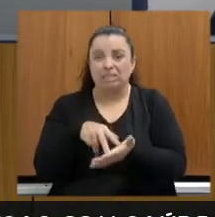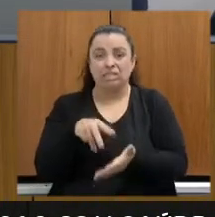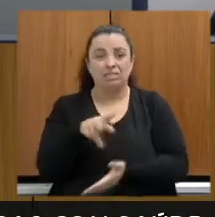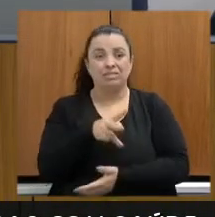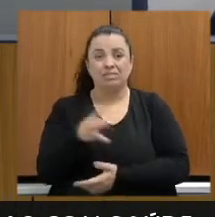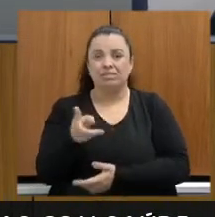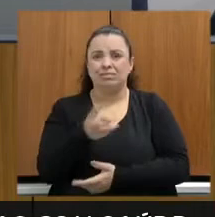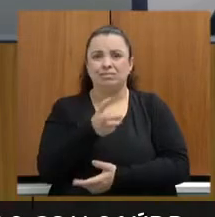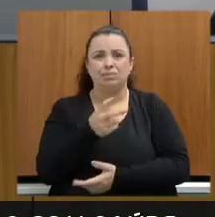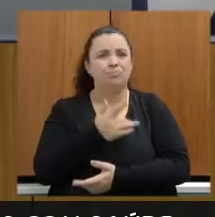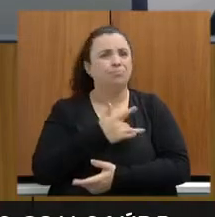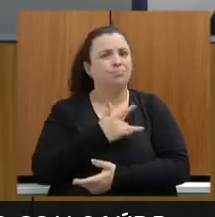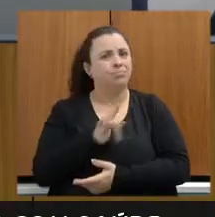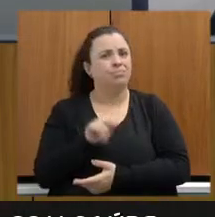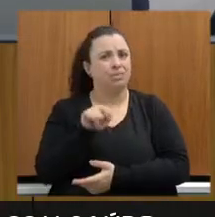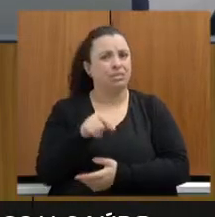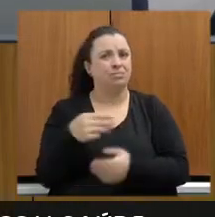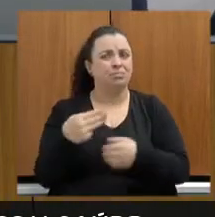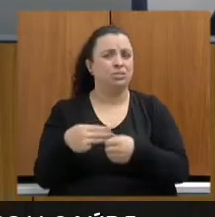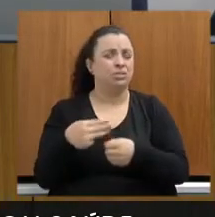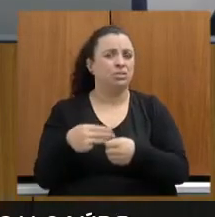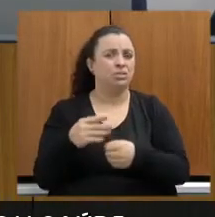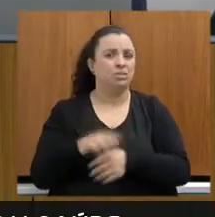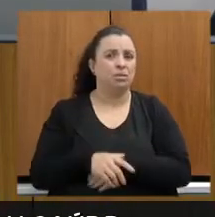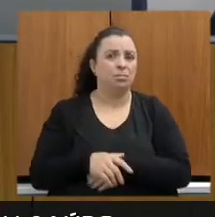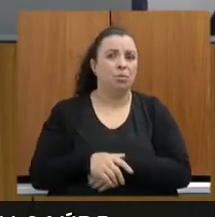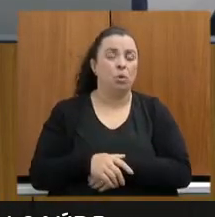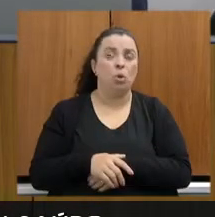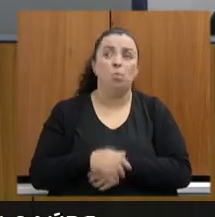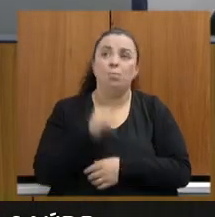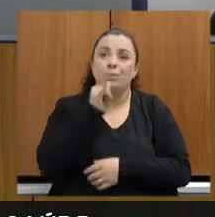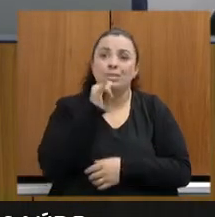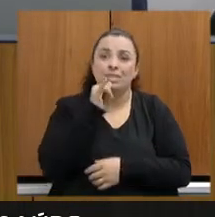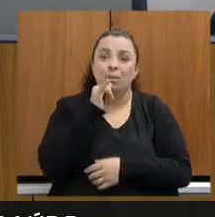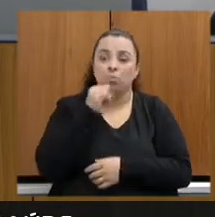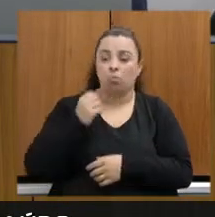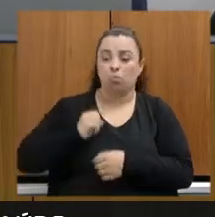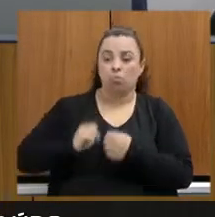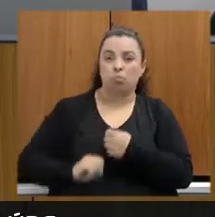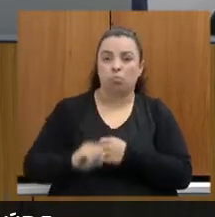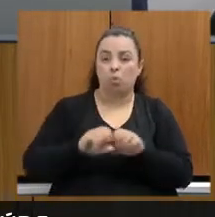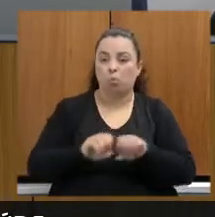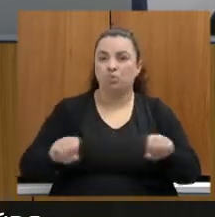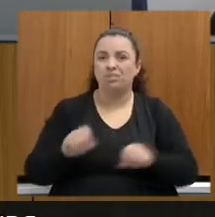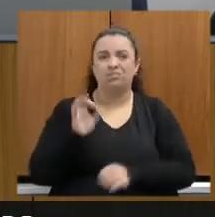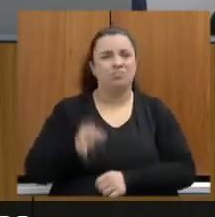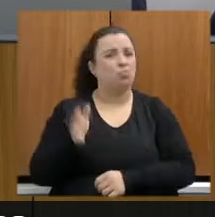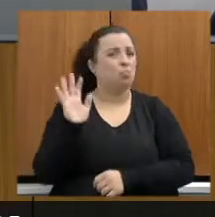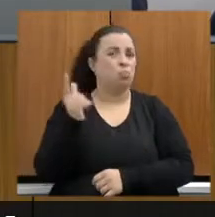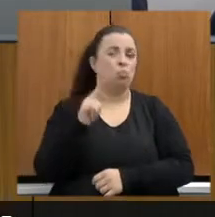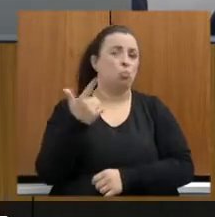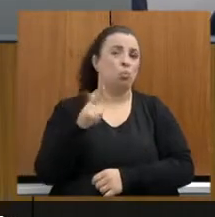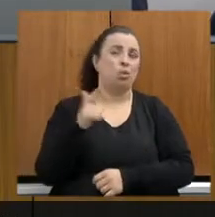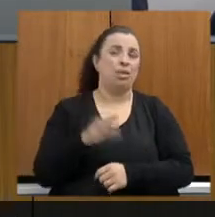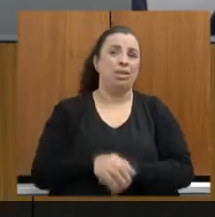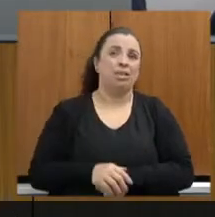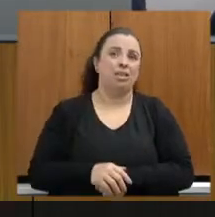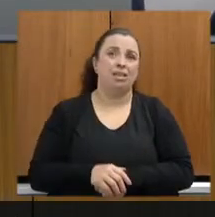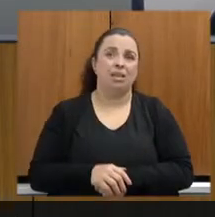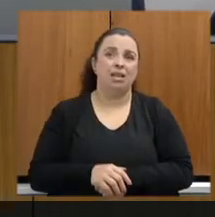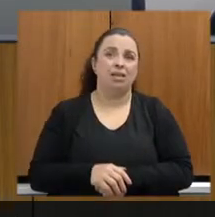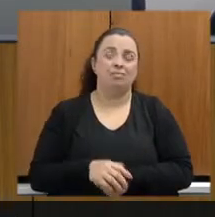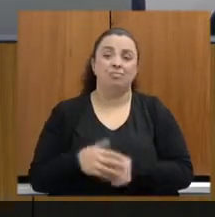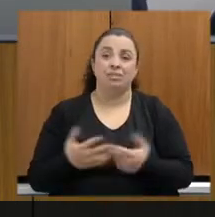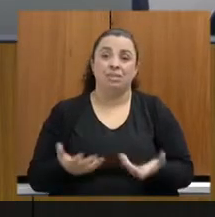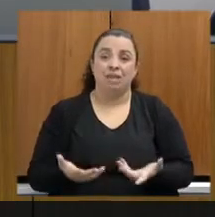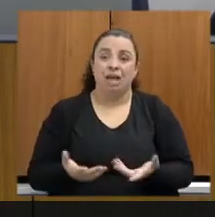o município que não tem um metro de rede esgoto município que as pessoas fazem a fossa que já não pode fazer mais dentro